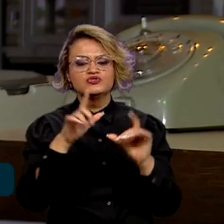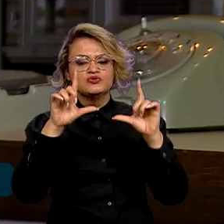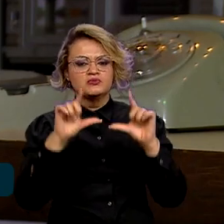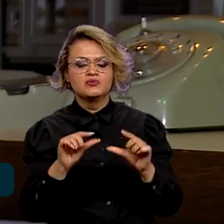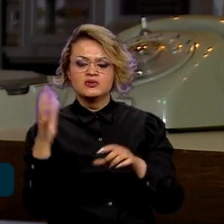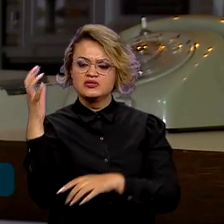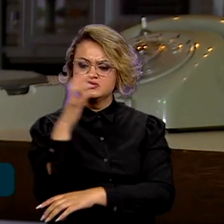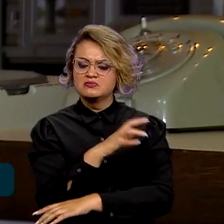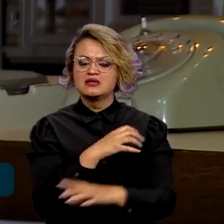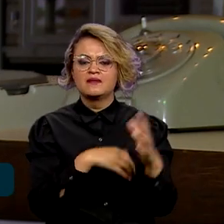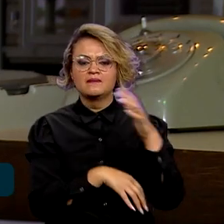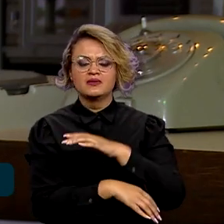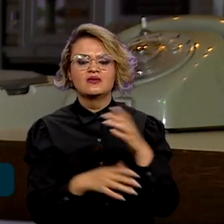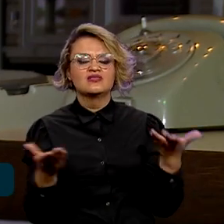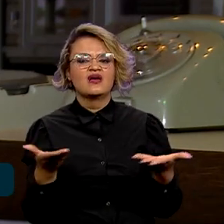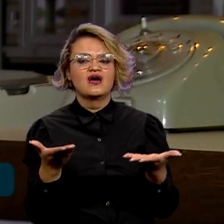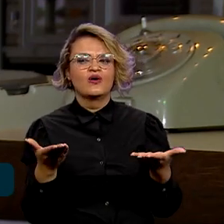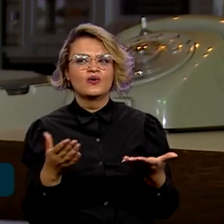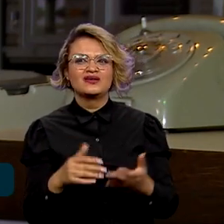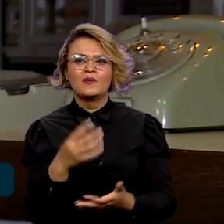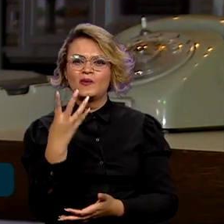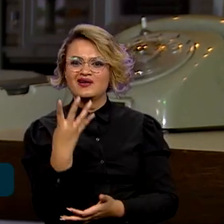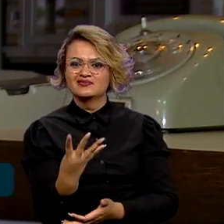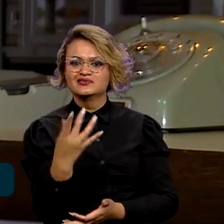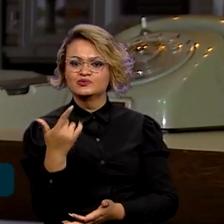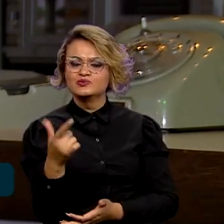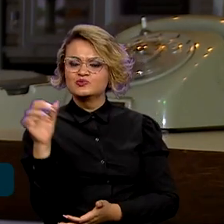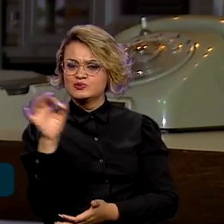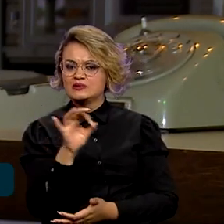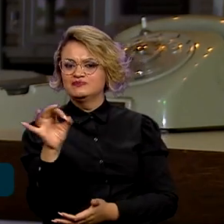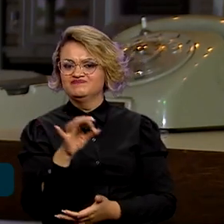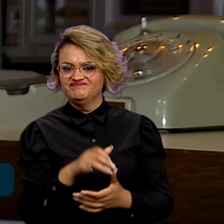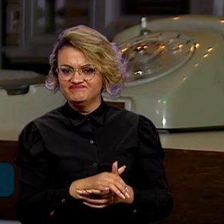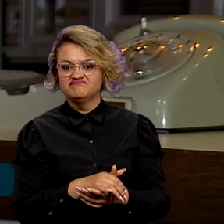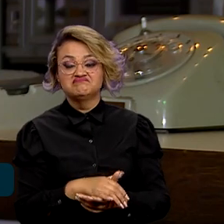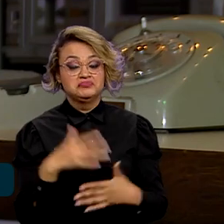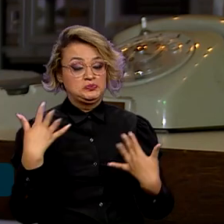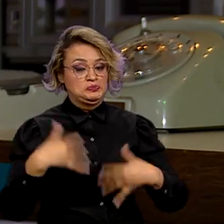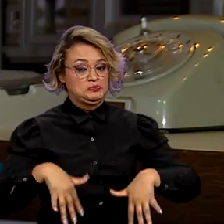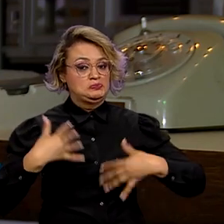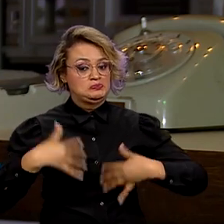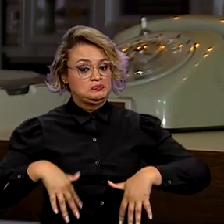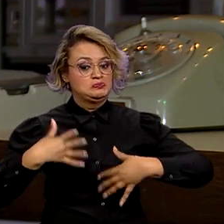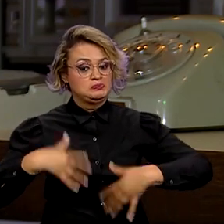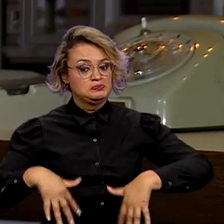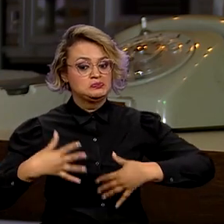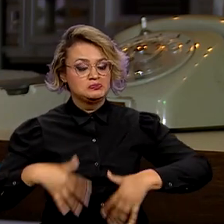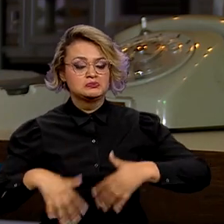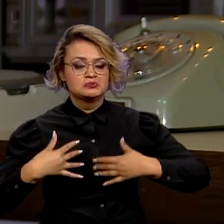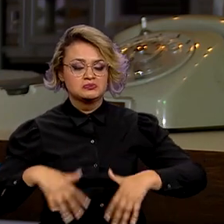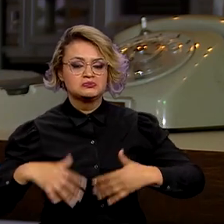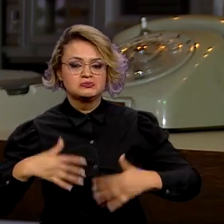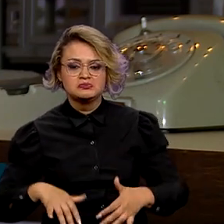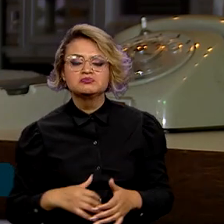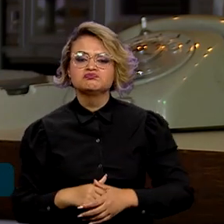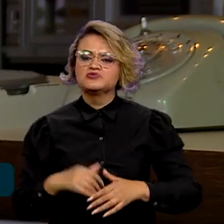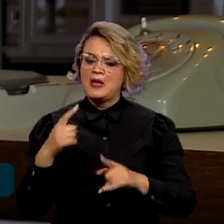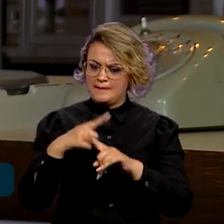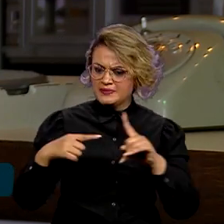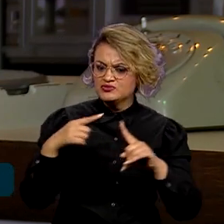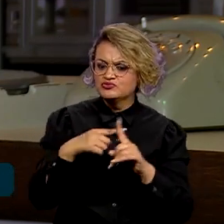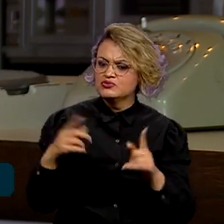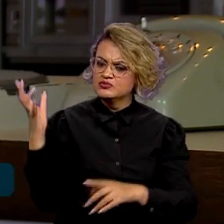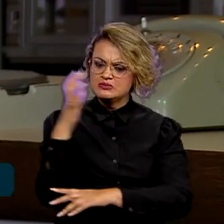do desmatamento até agora de 42%. Isso é muito significativo. Já reduzimos quase a metade